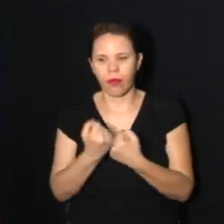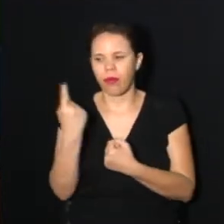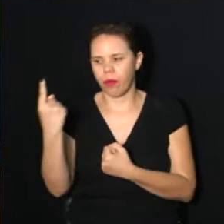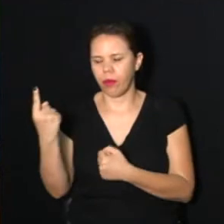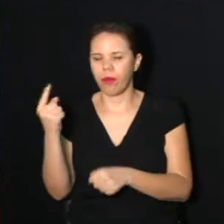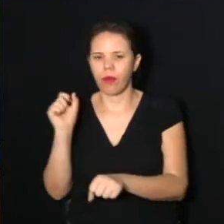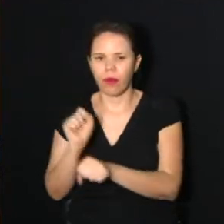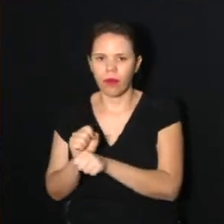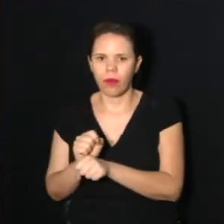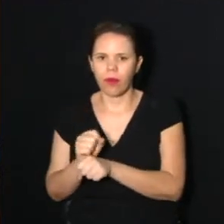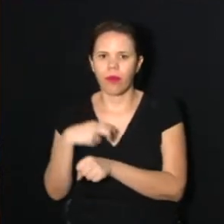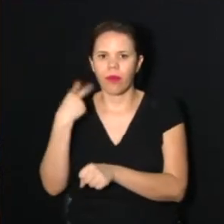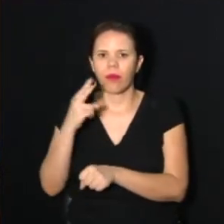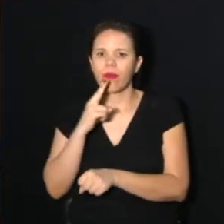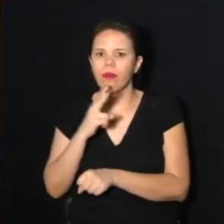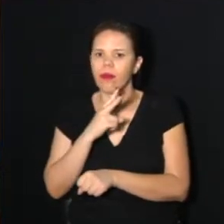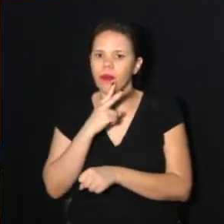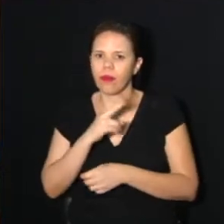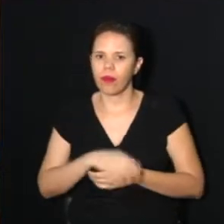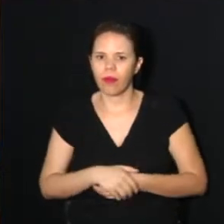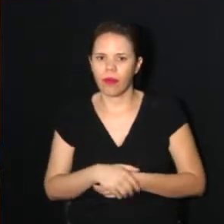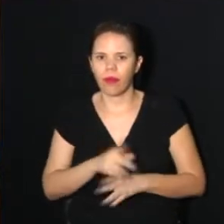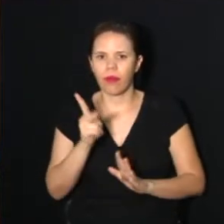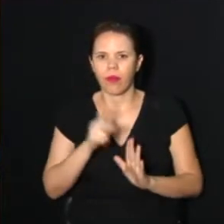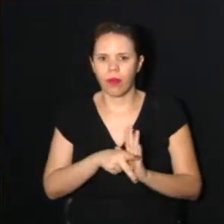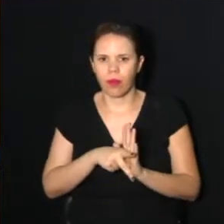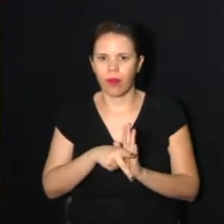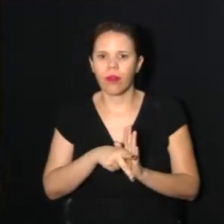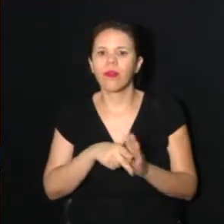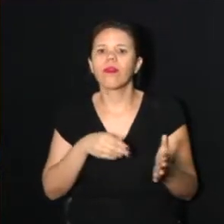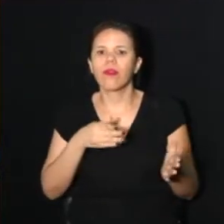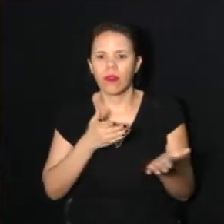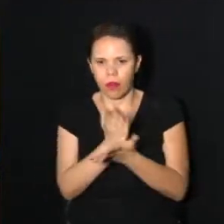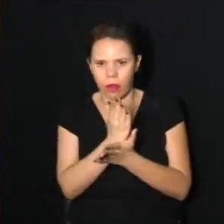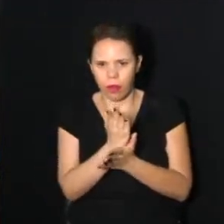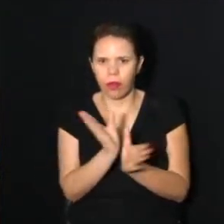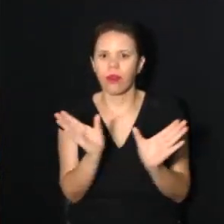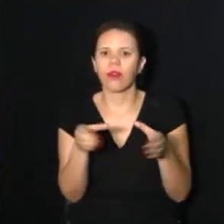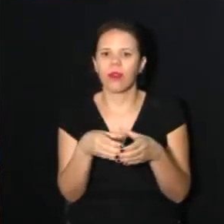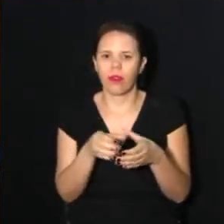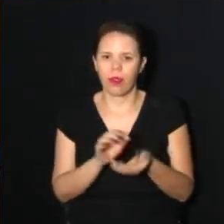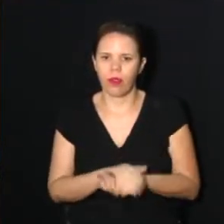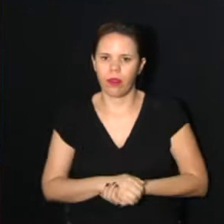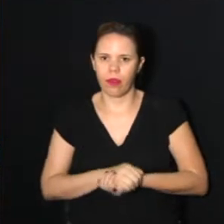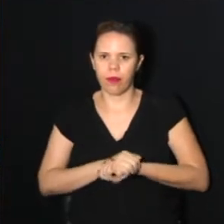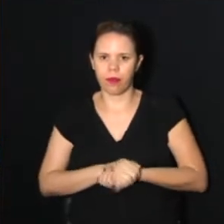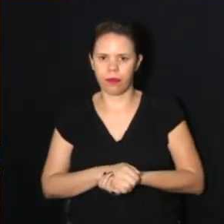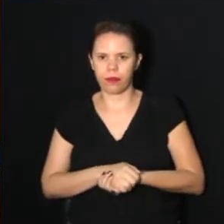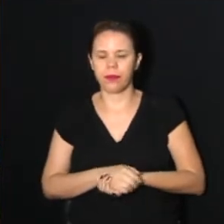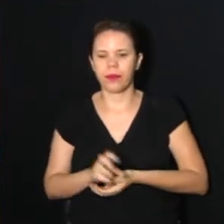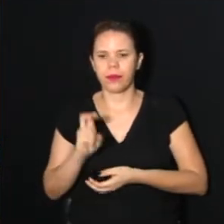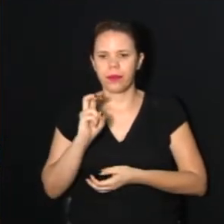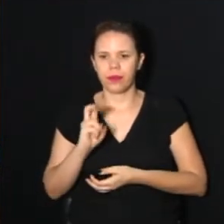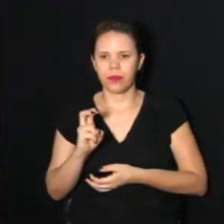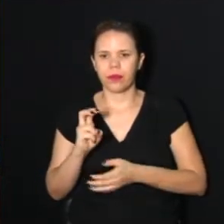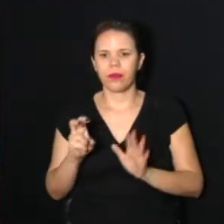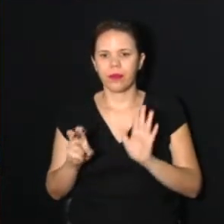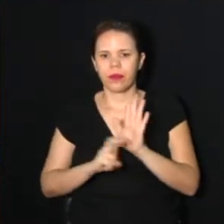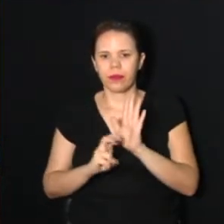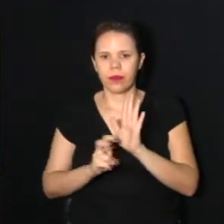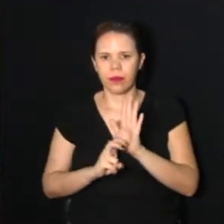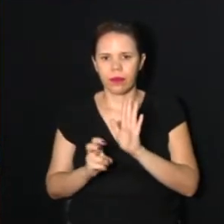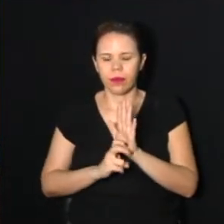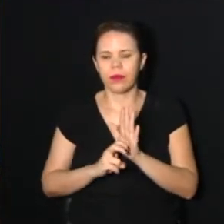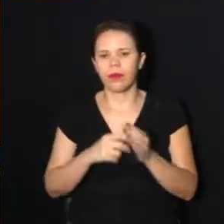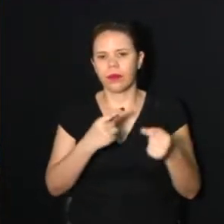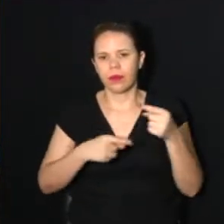abstenção do vereador Vinícius Grati, o projeto está aprovado pela comissão. Item 5. Discussão e votação do parecer